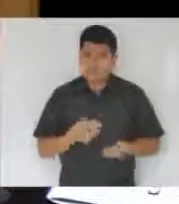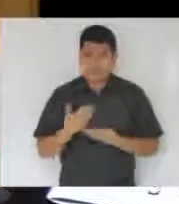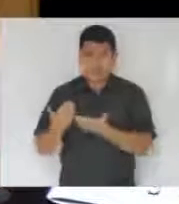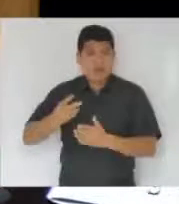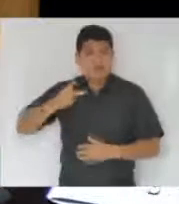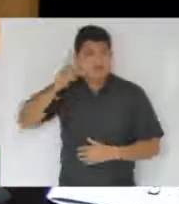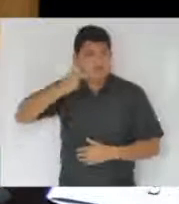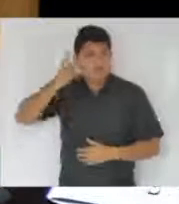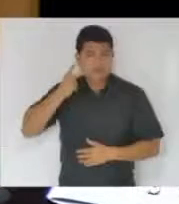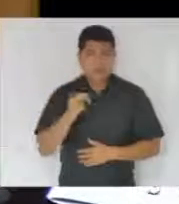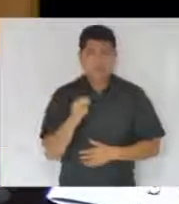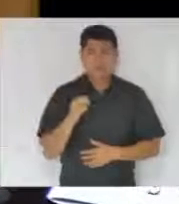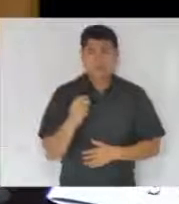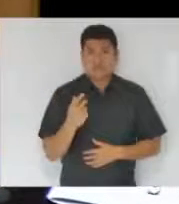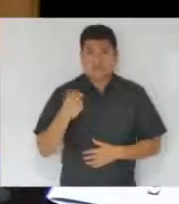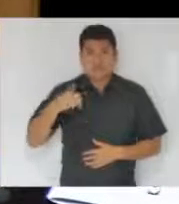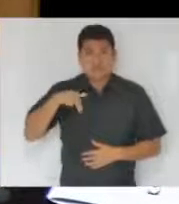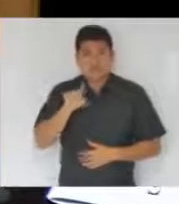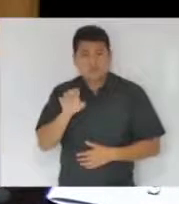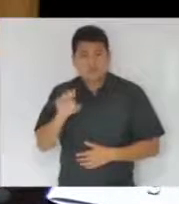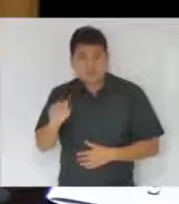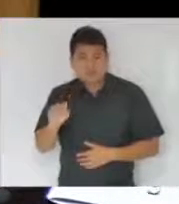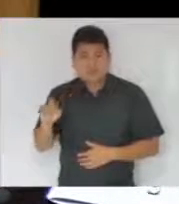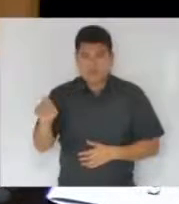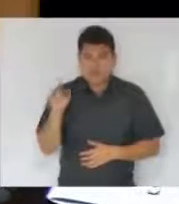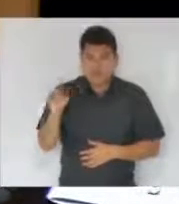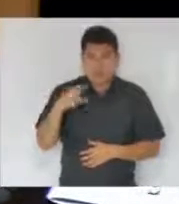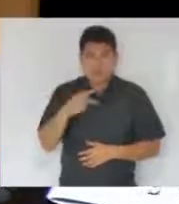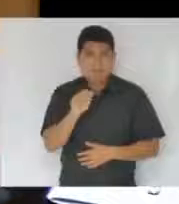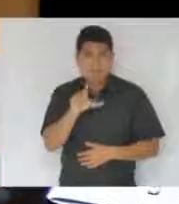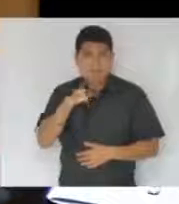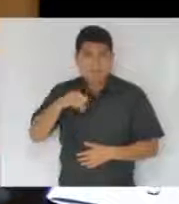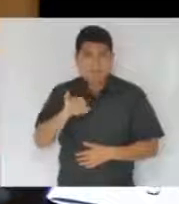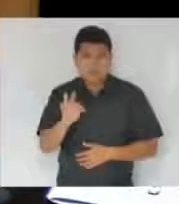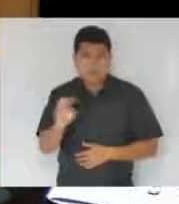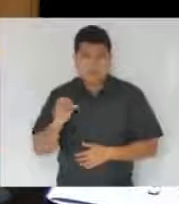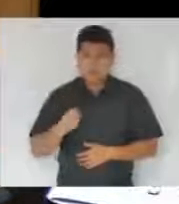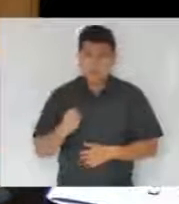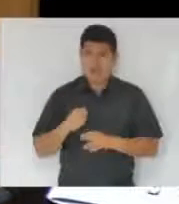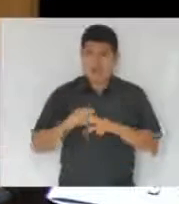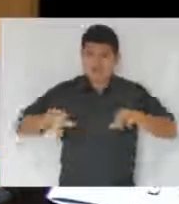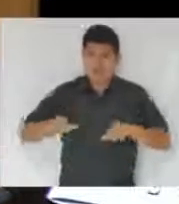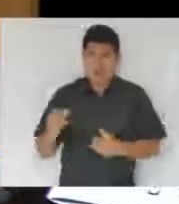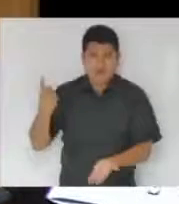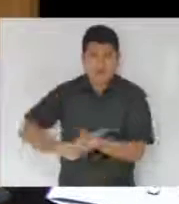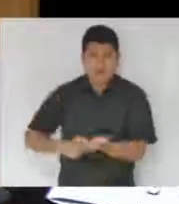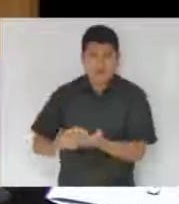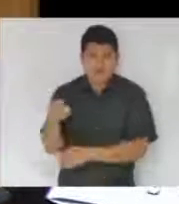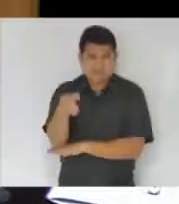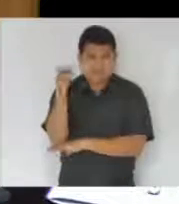as águas termas em Palmitos, faz parceria com a rede hoteleira, o município, etc. E tal. E aí me dá um nó na cabeça,